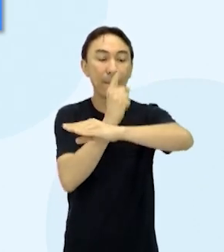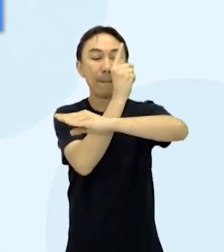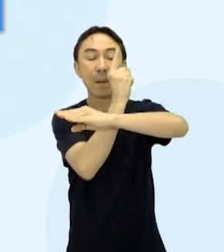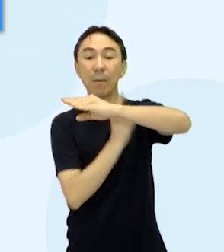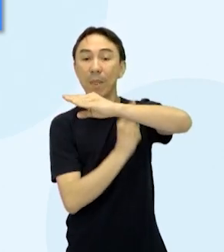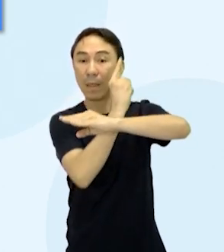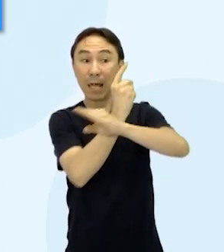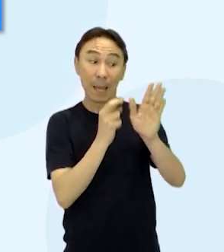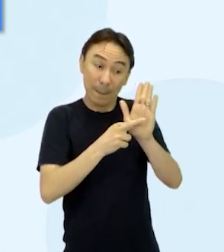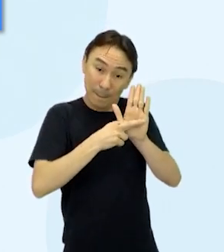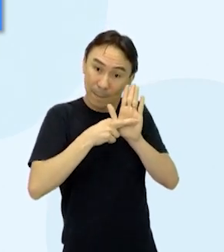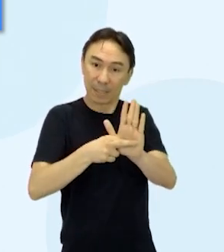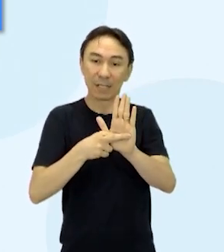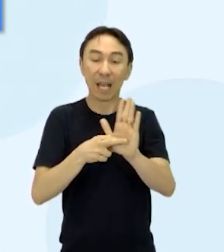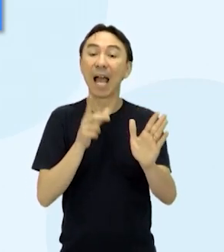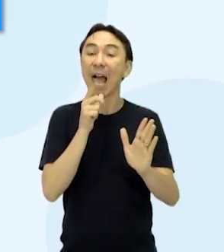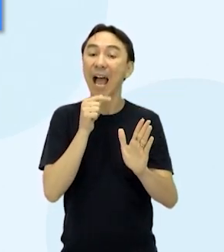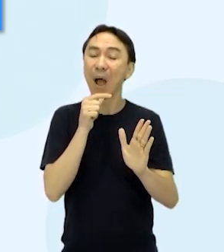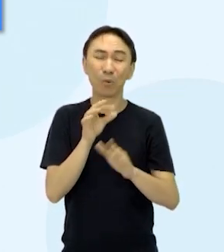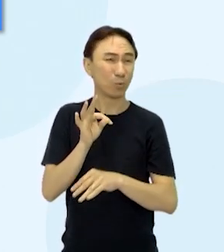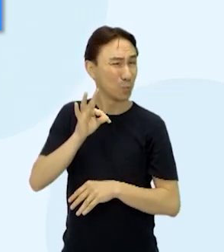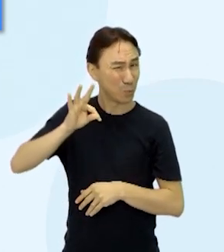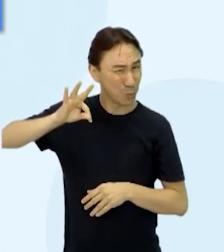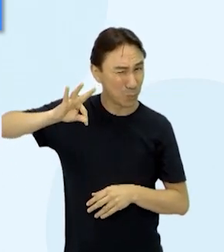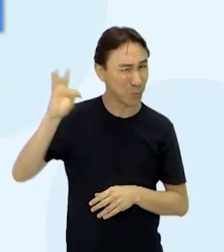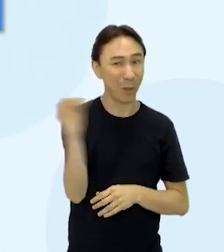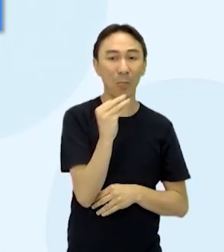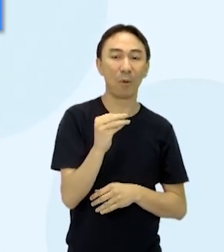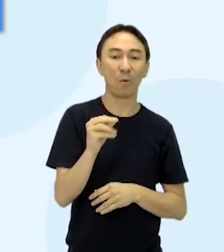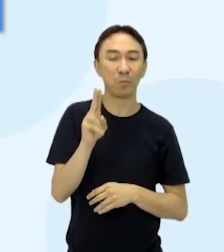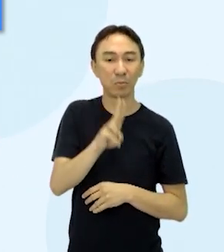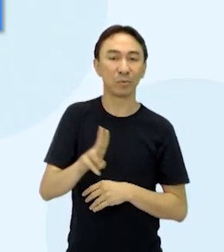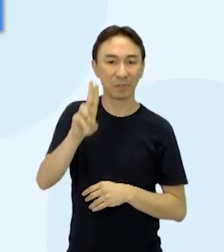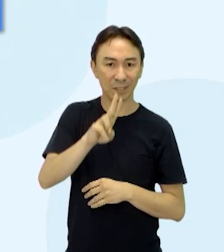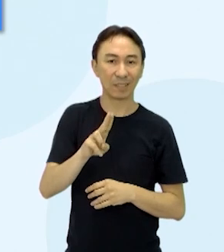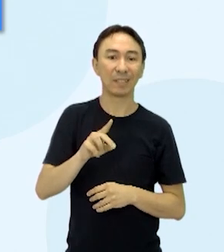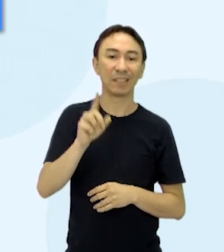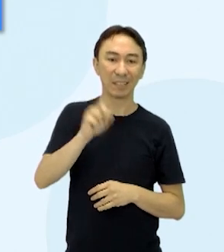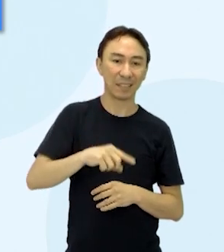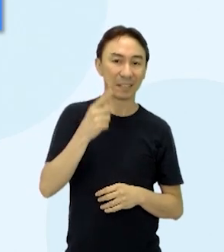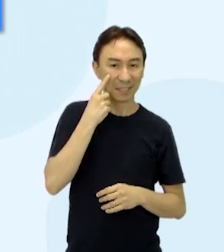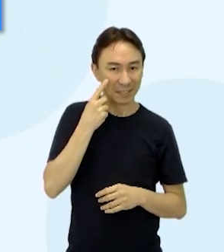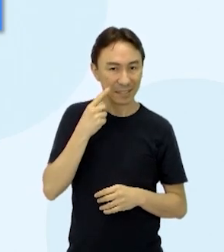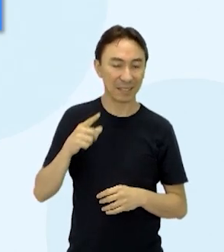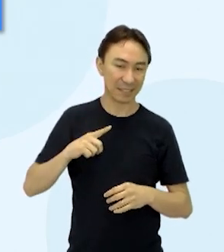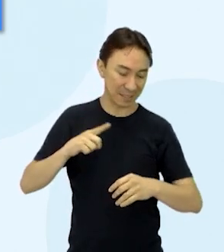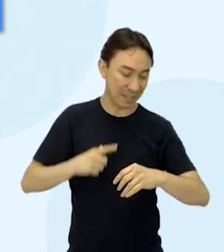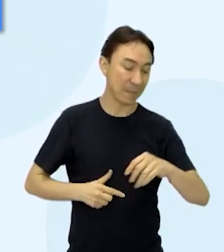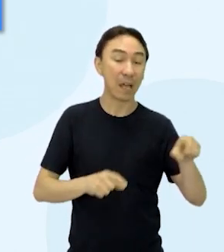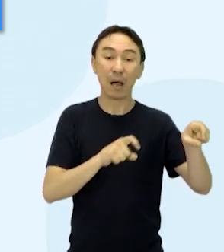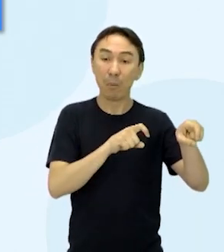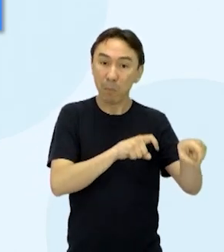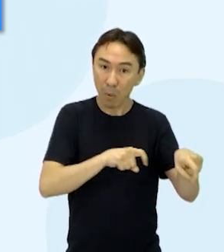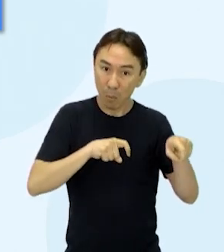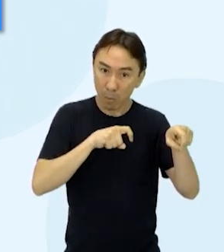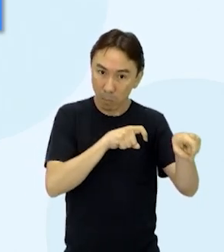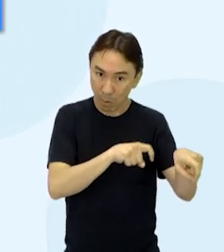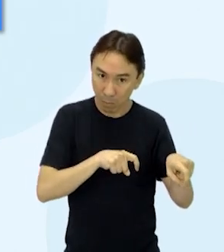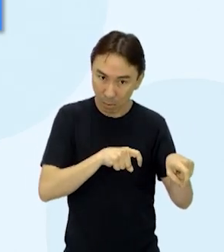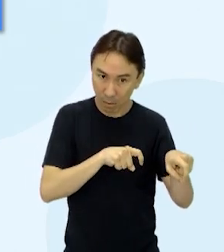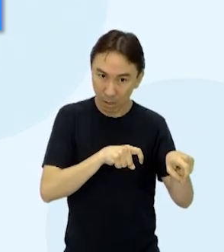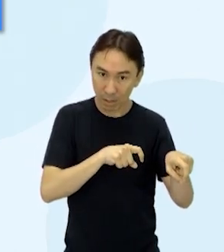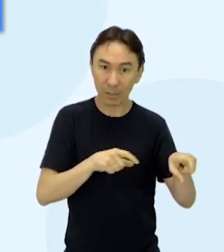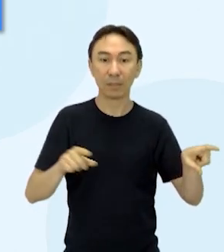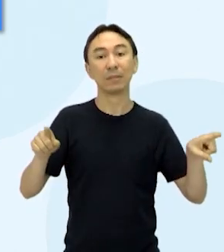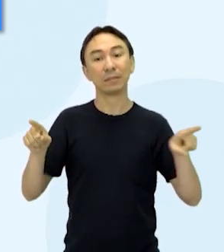representa o consumo total de água nos setores agrícola e industrial. Né? E aí